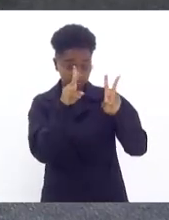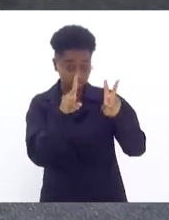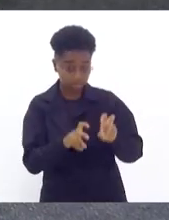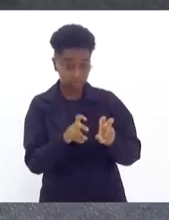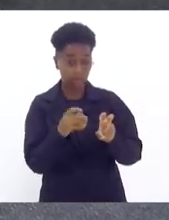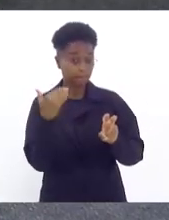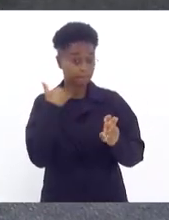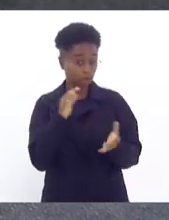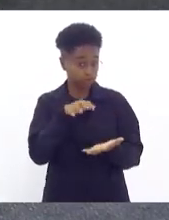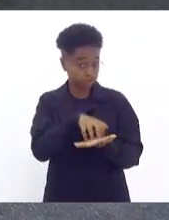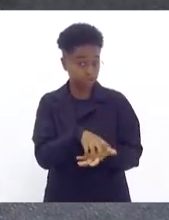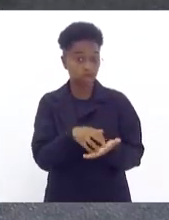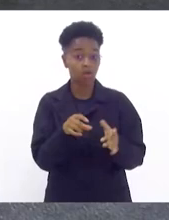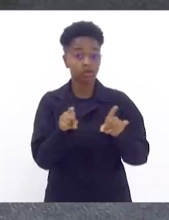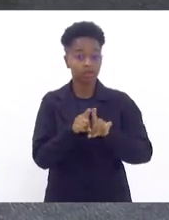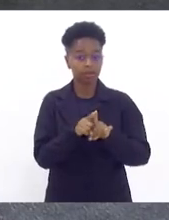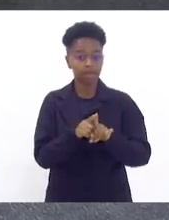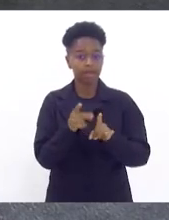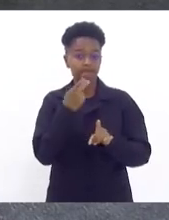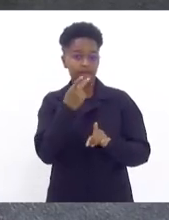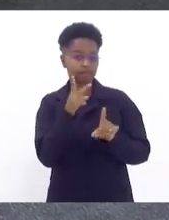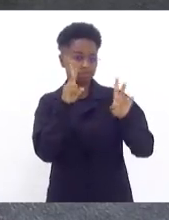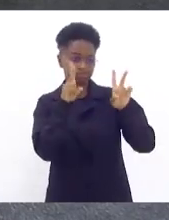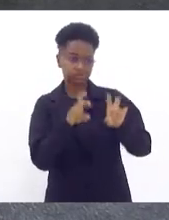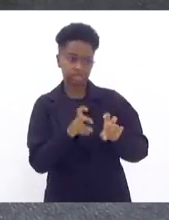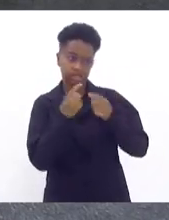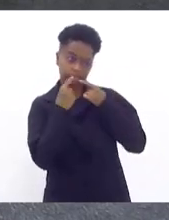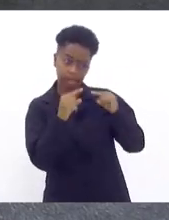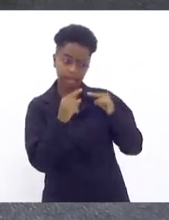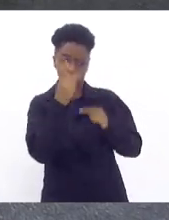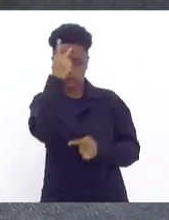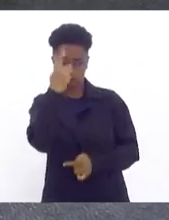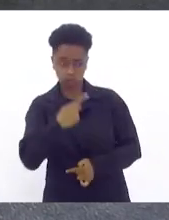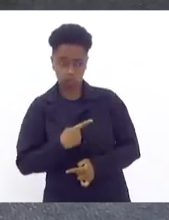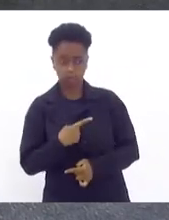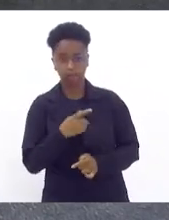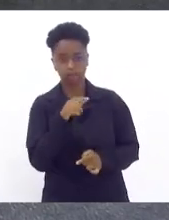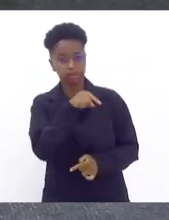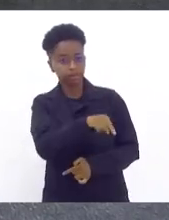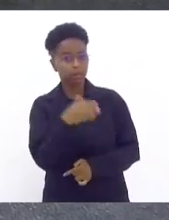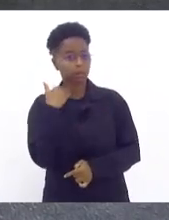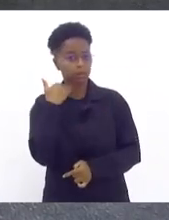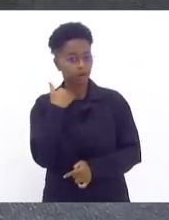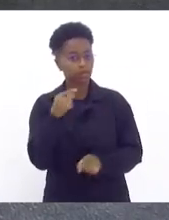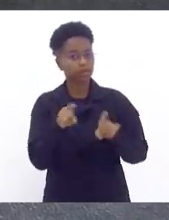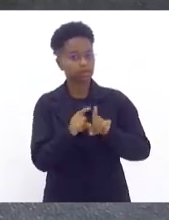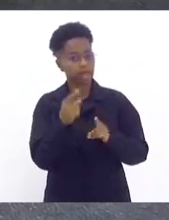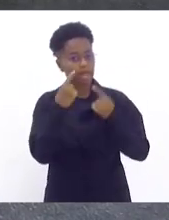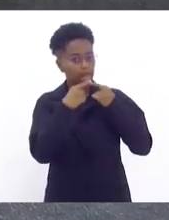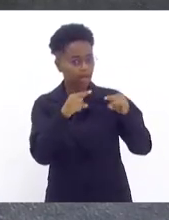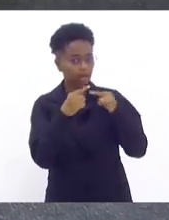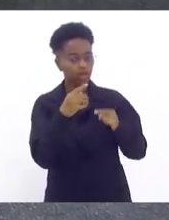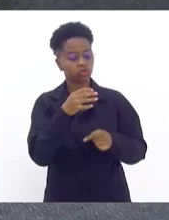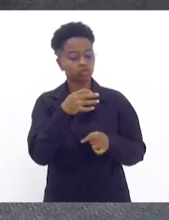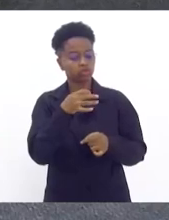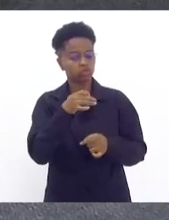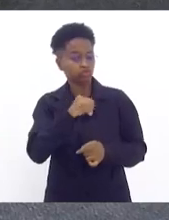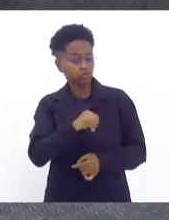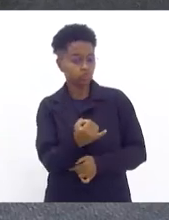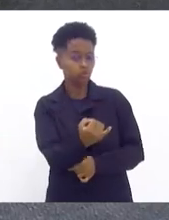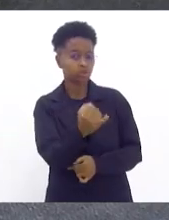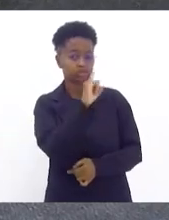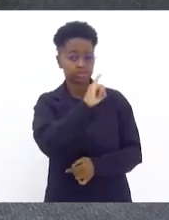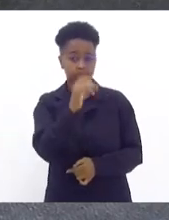Banco Central, questiona a autonomia do Banco Central, questiona os juros para aqueles que querem empreender,